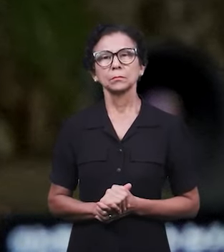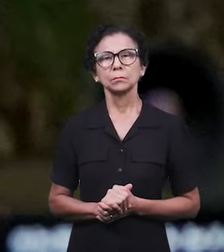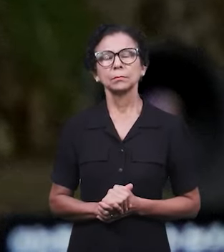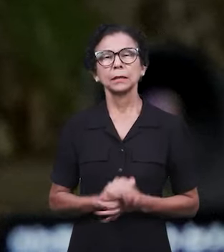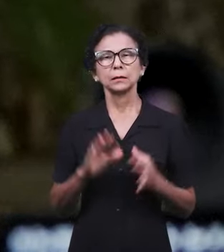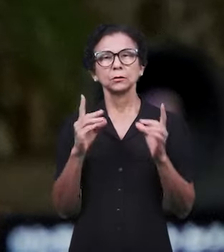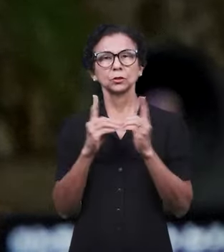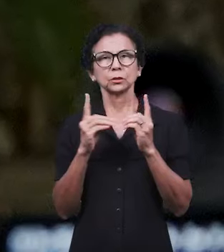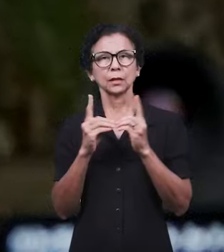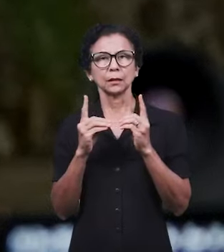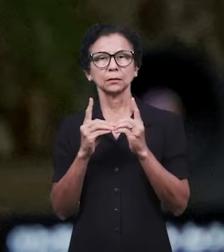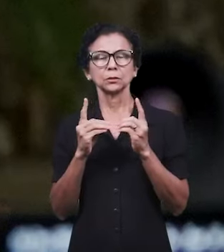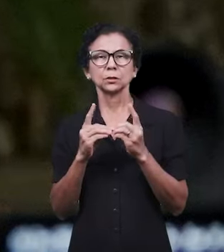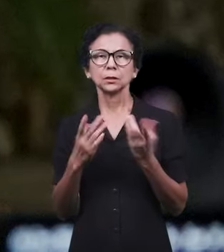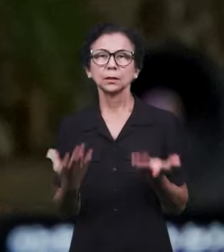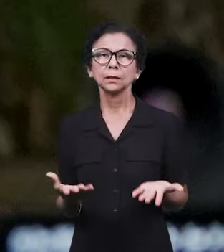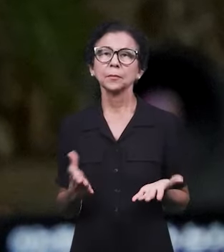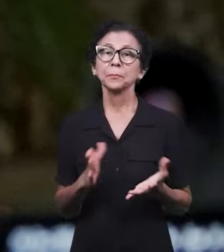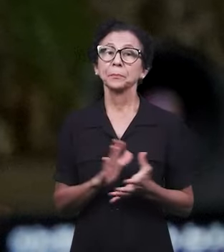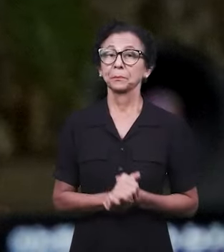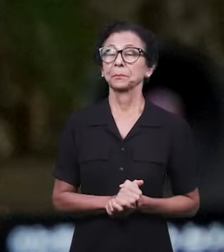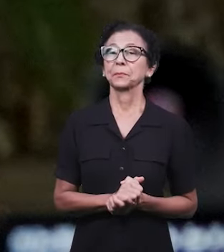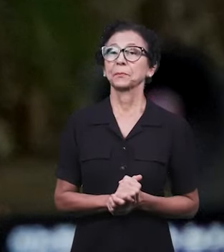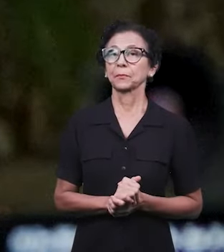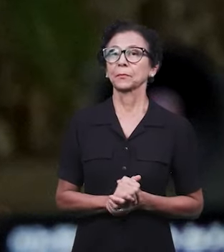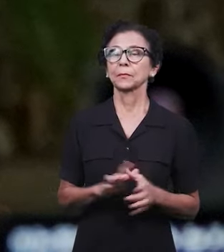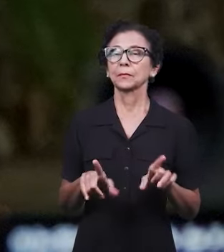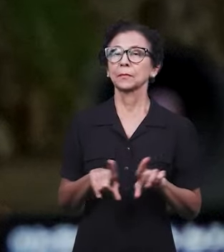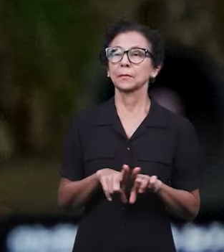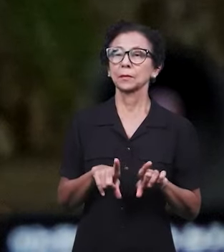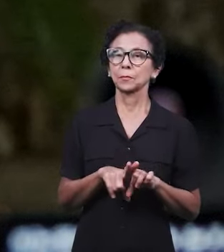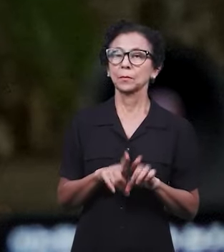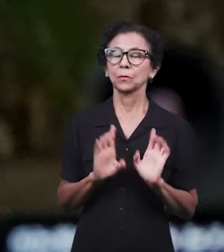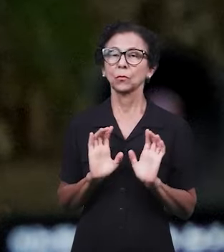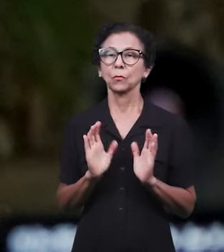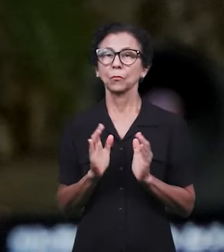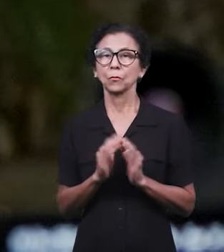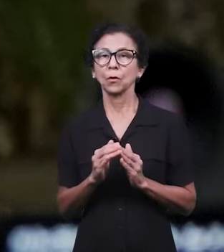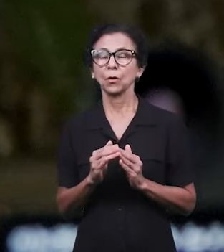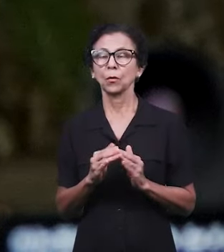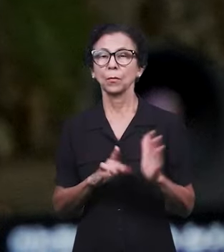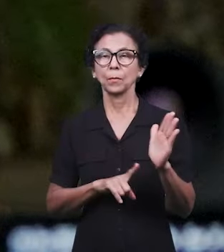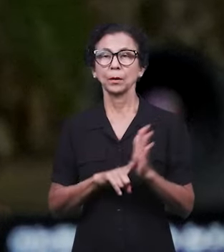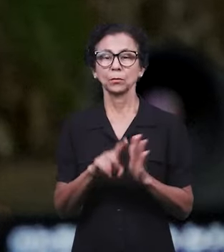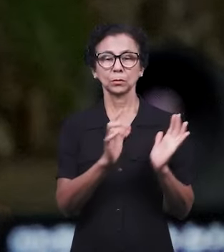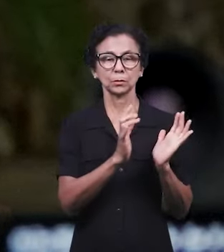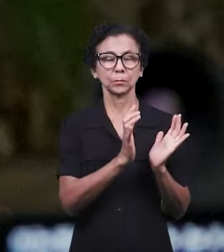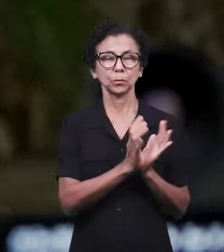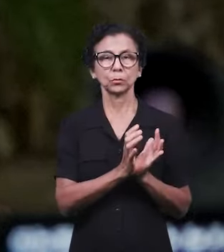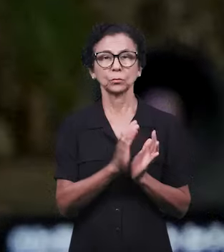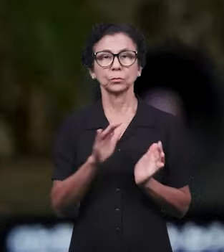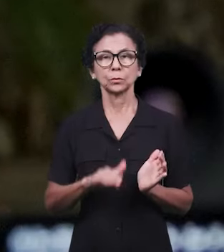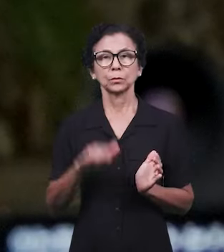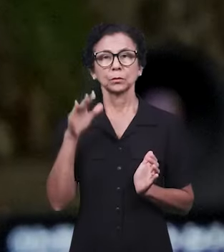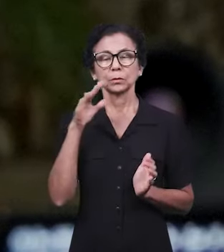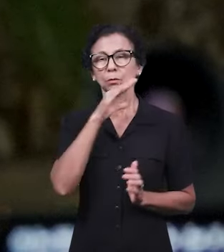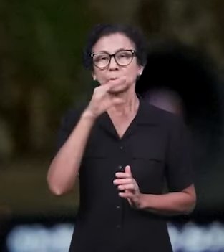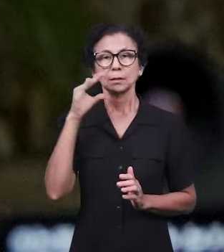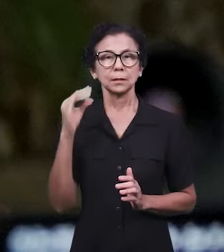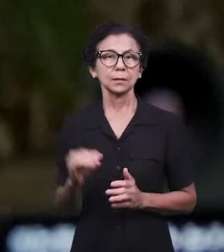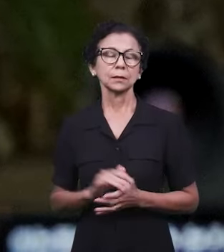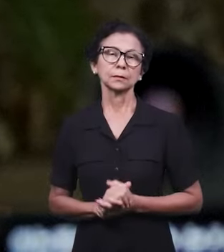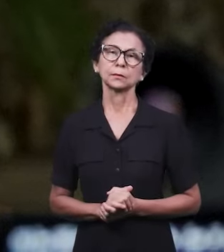muito infantilizado, como a irmã colocou hoje, né? Nós precisamos também pensar nesses